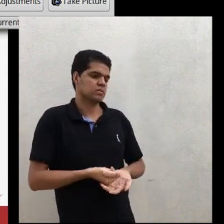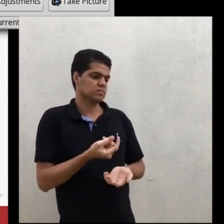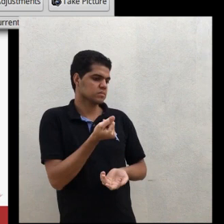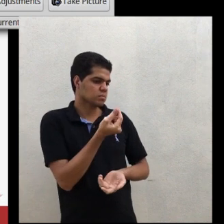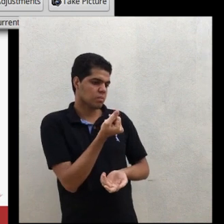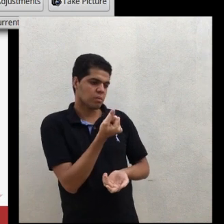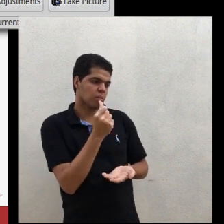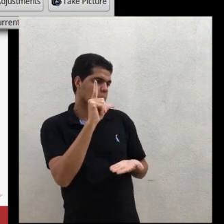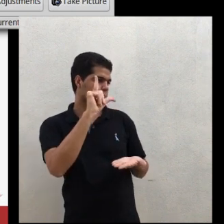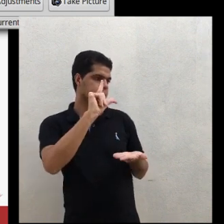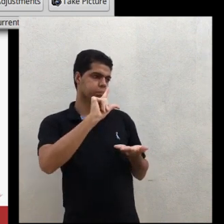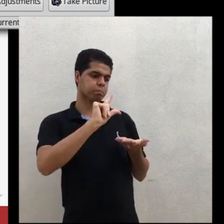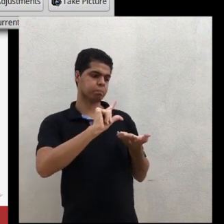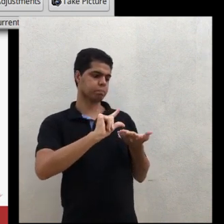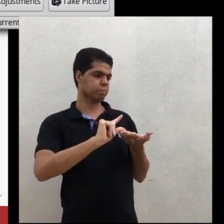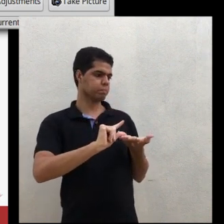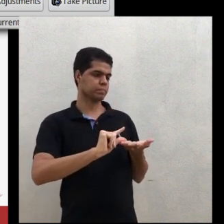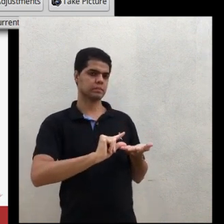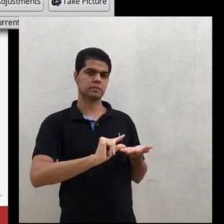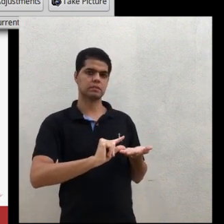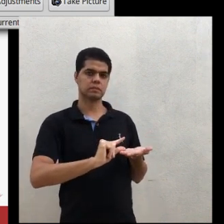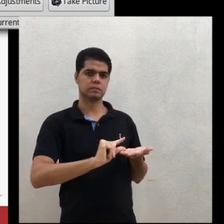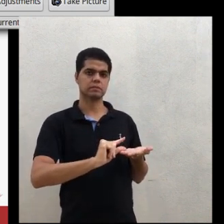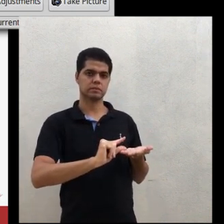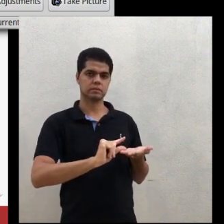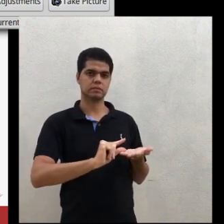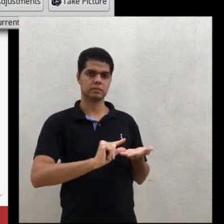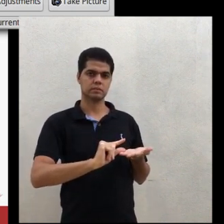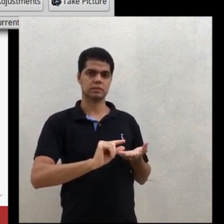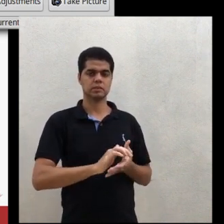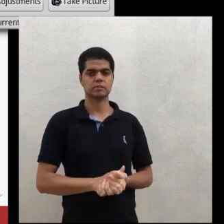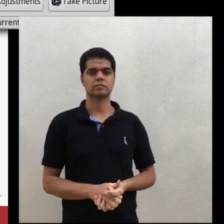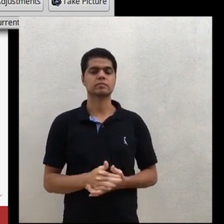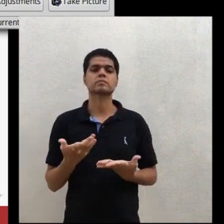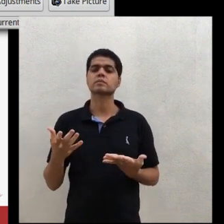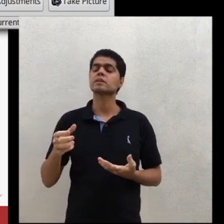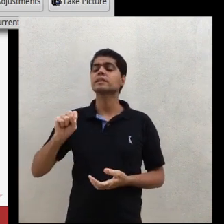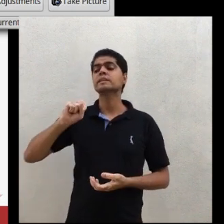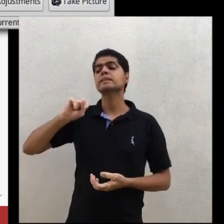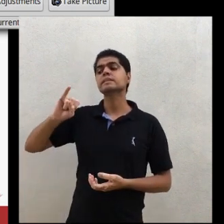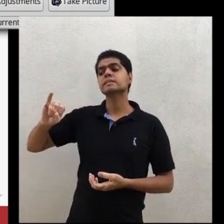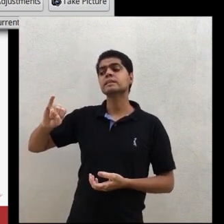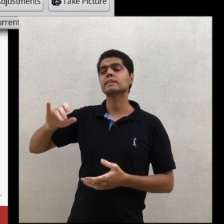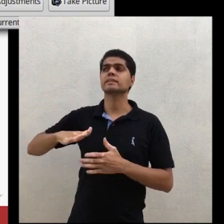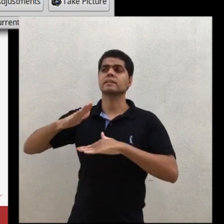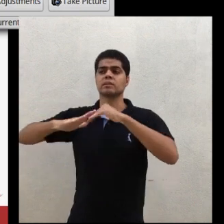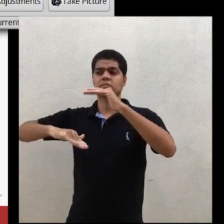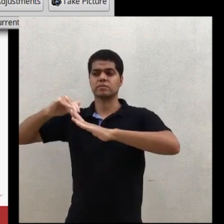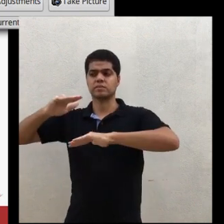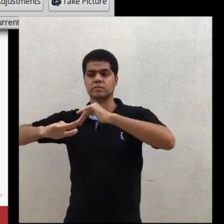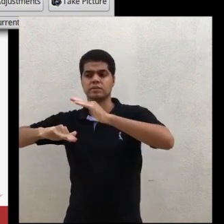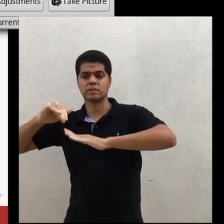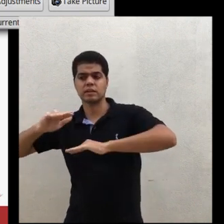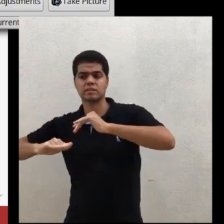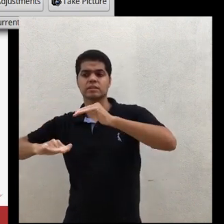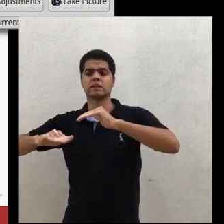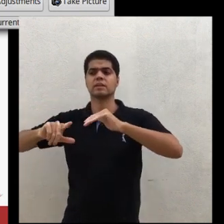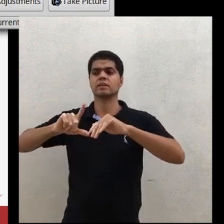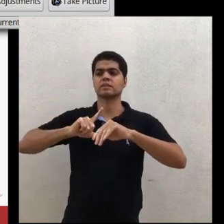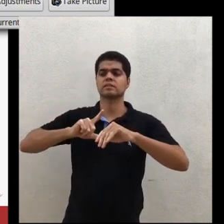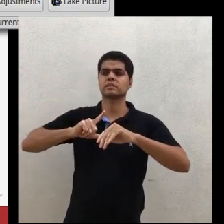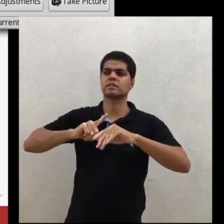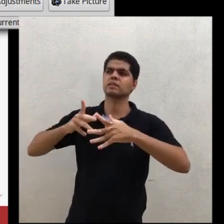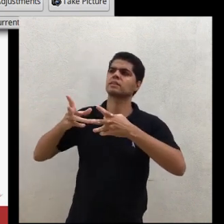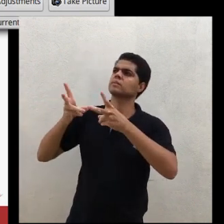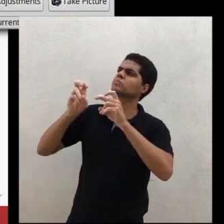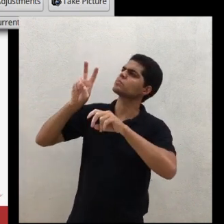aqui, e se a capacitação cair aqui em cima daquele triângulo ou daquele trapézio, né, que seja